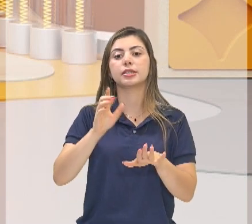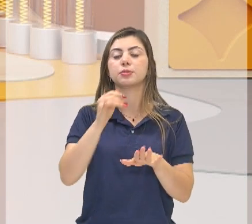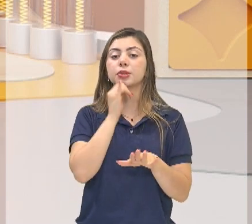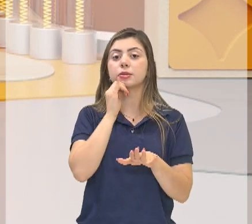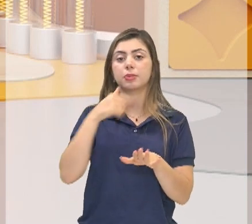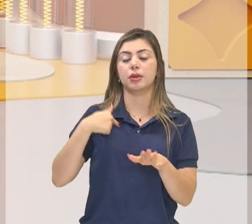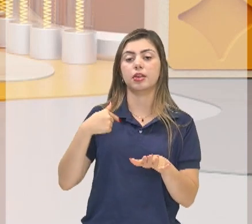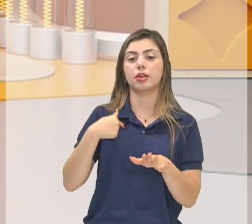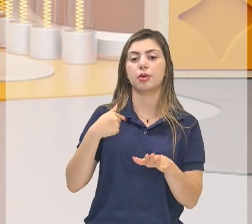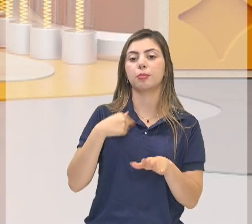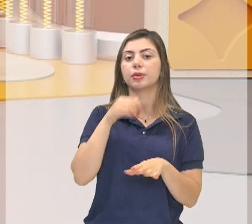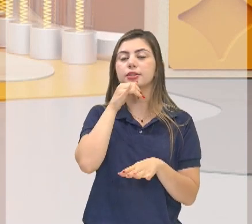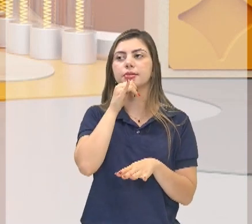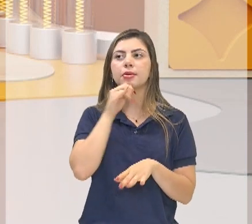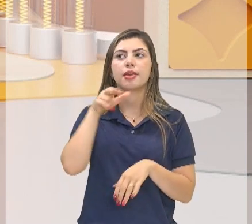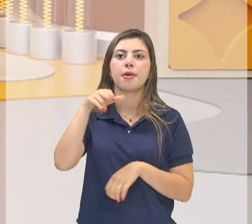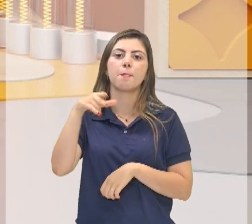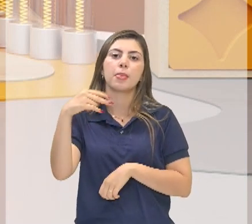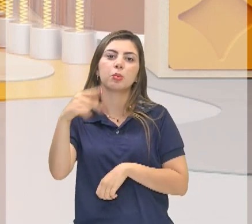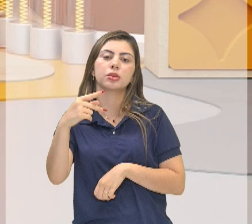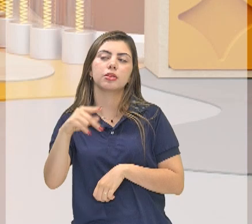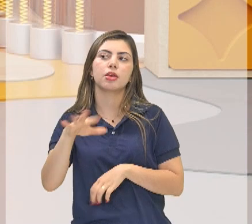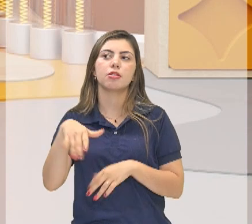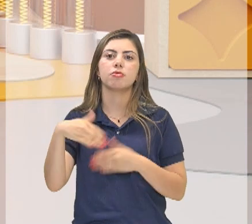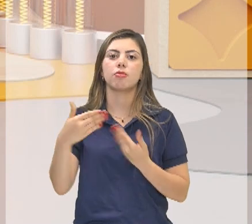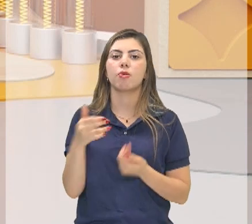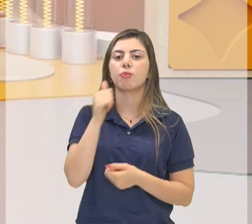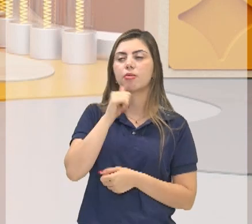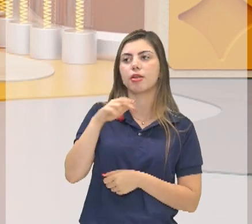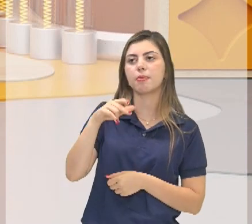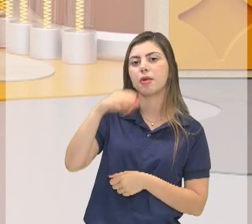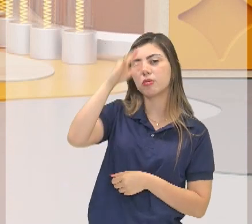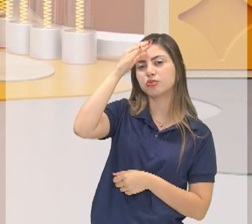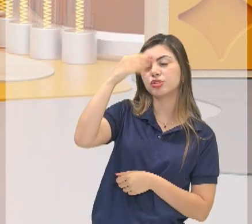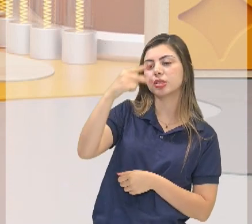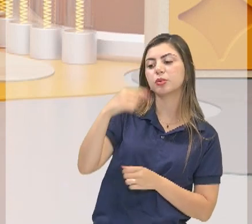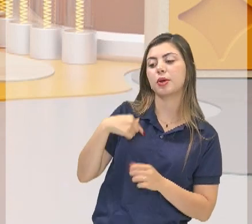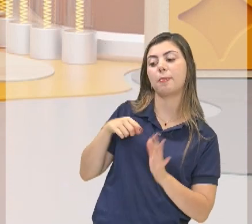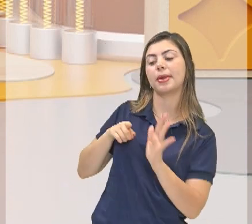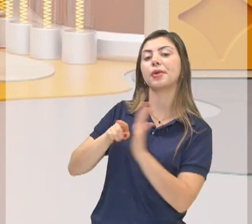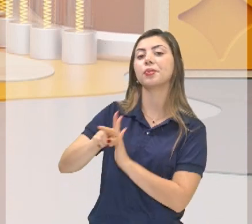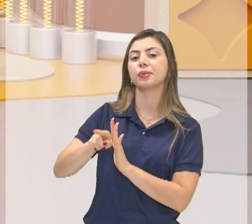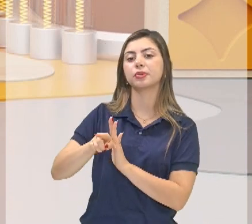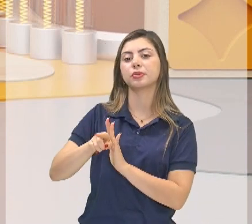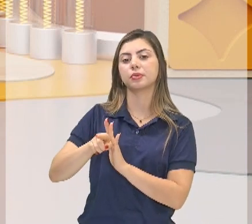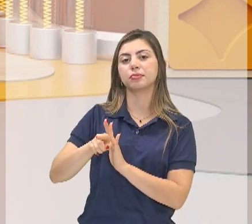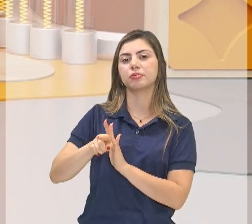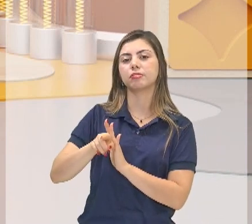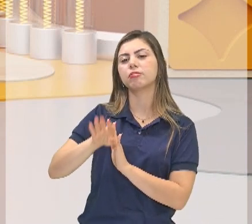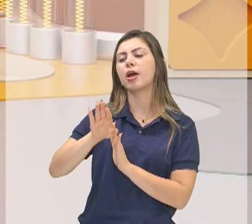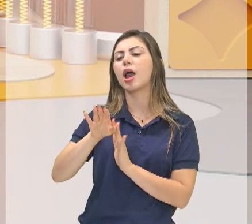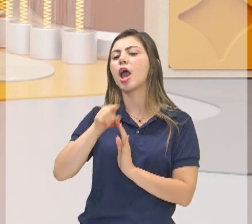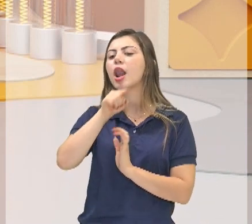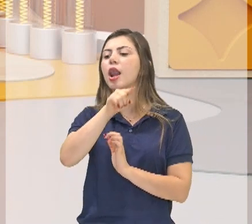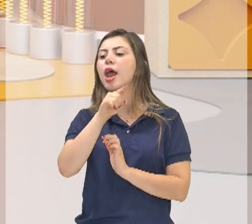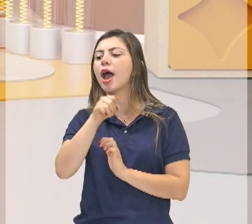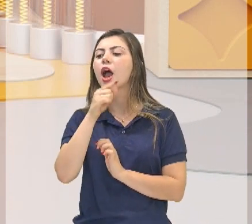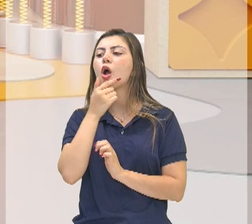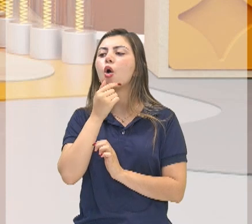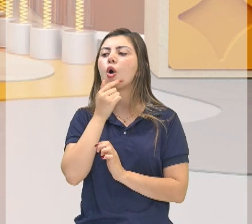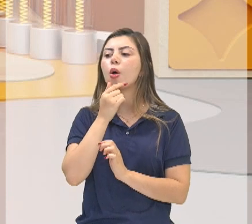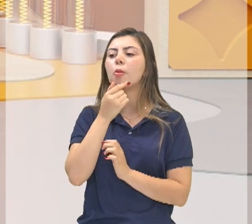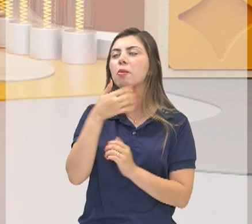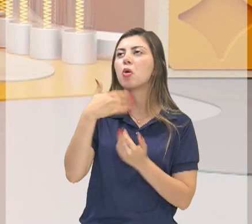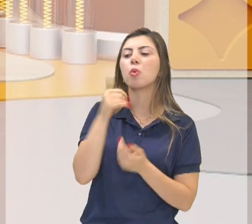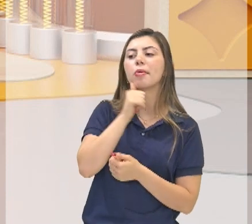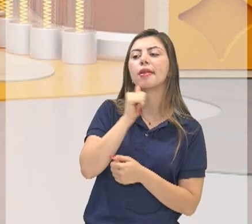perguntasse para o seu irmão, ou para a sua irmã, para a sua tia, mas afinal de contas, como ele ou ela é?